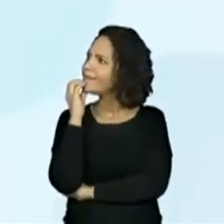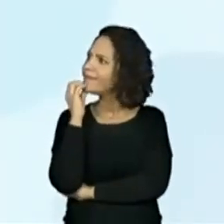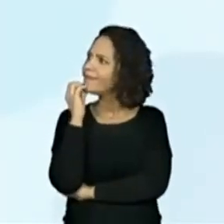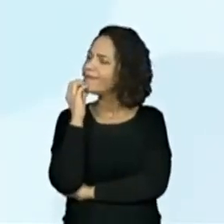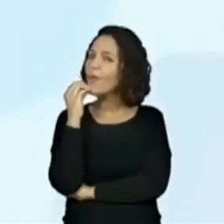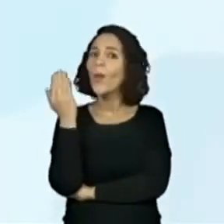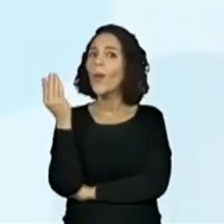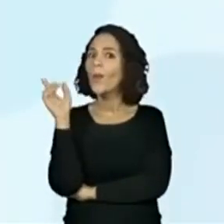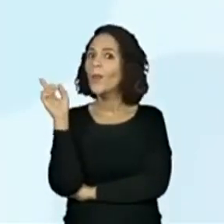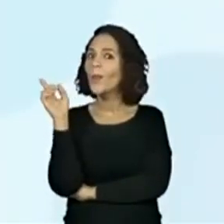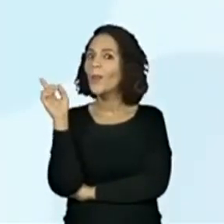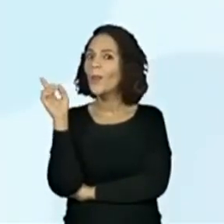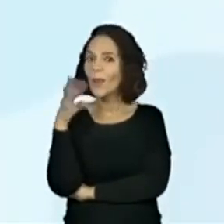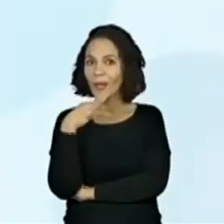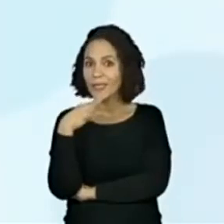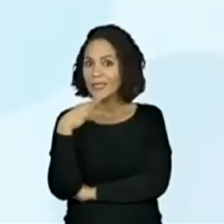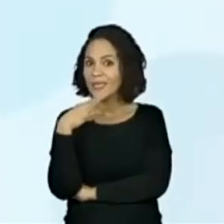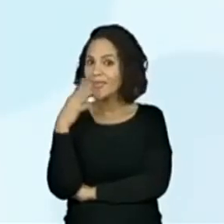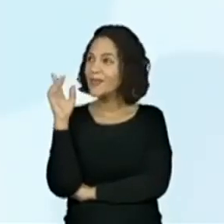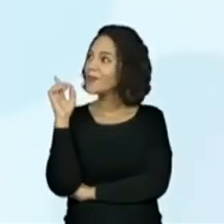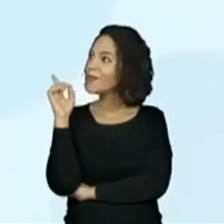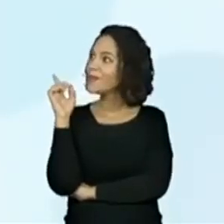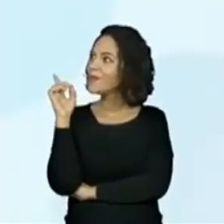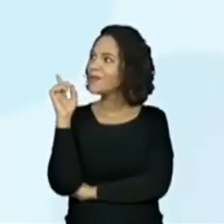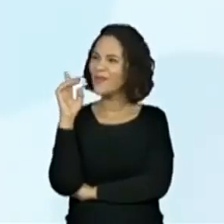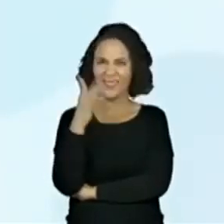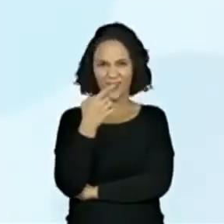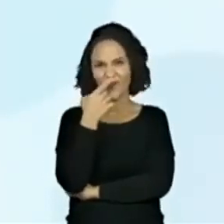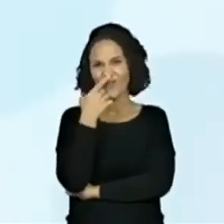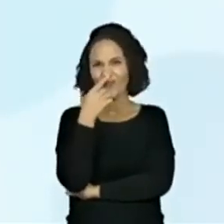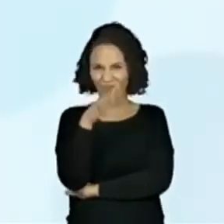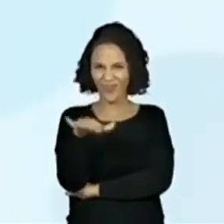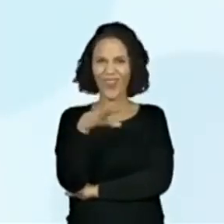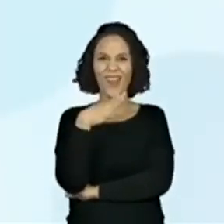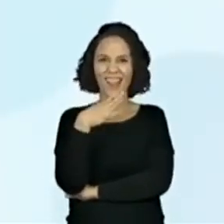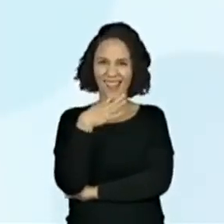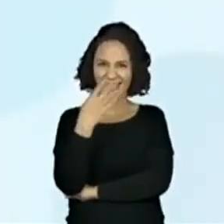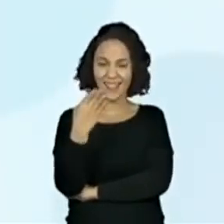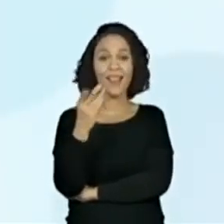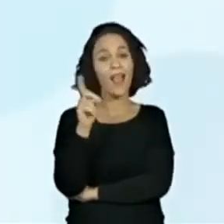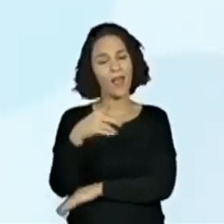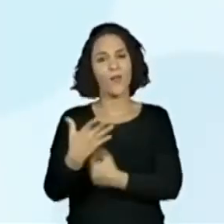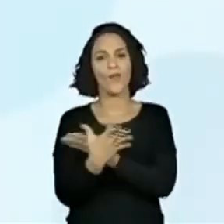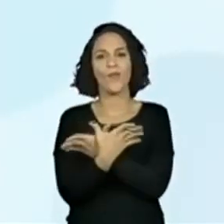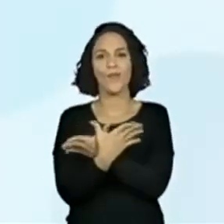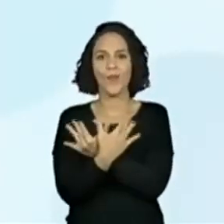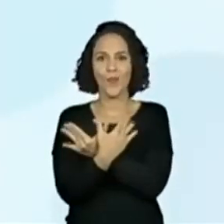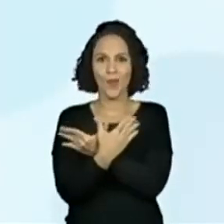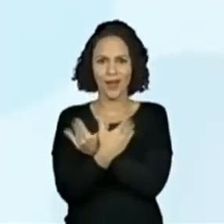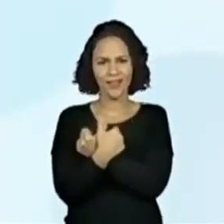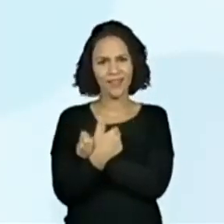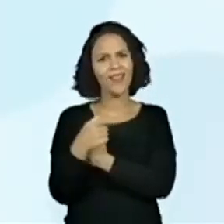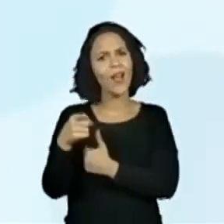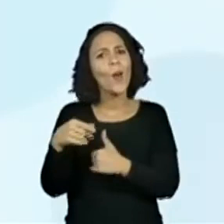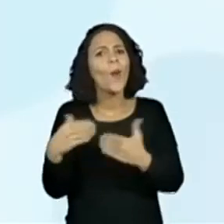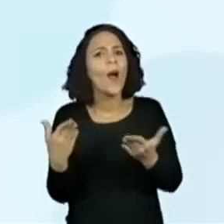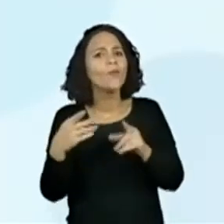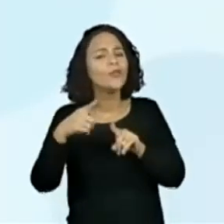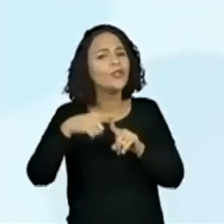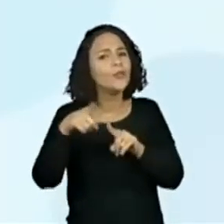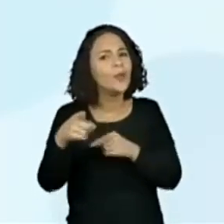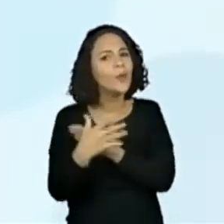Então, conhece esse inseto? Já é bem familiar para todos, não é? É uma borboleta. E que borboleta é